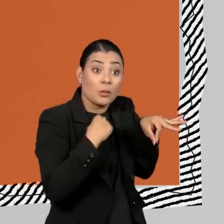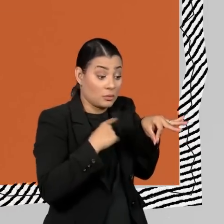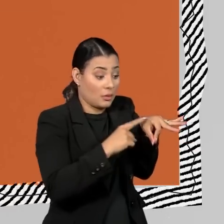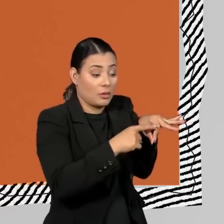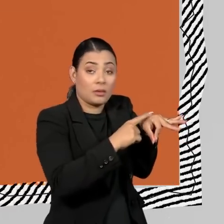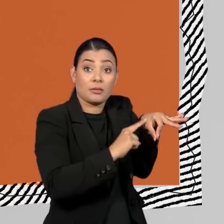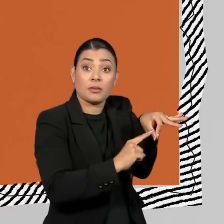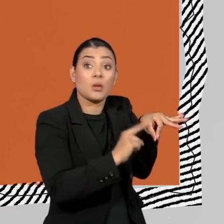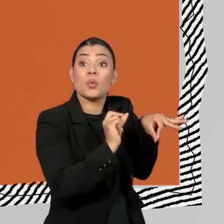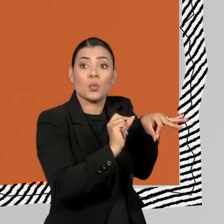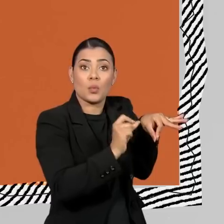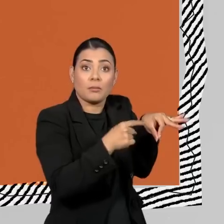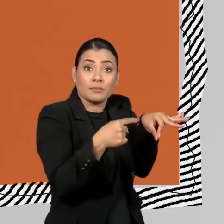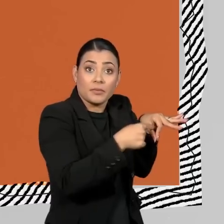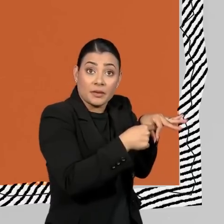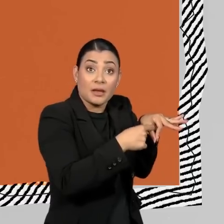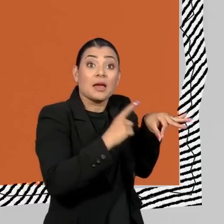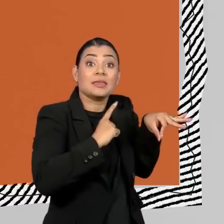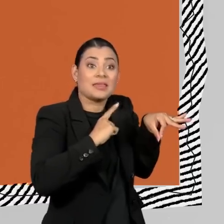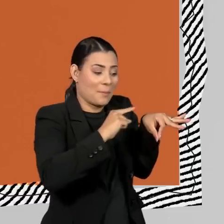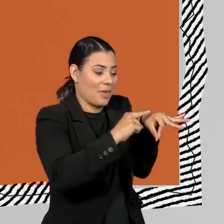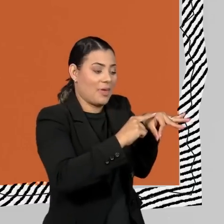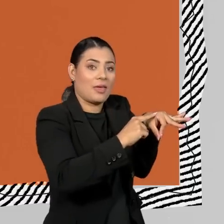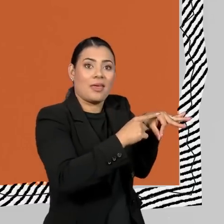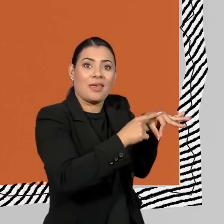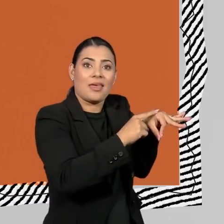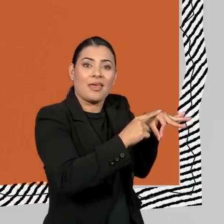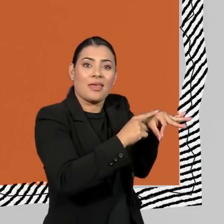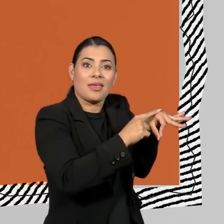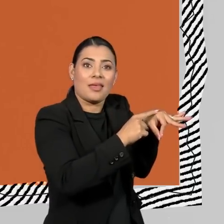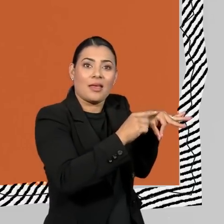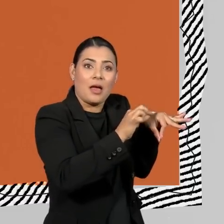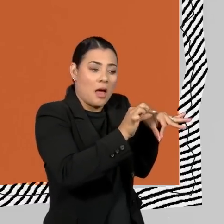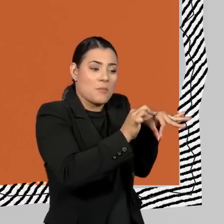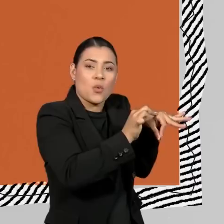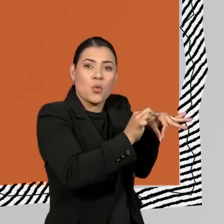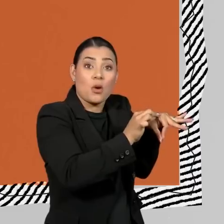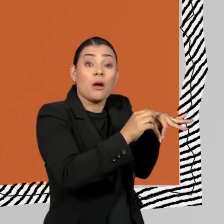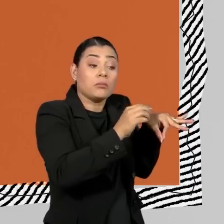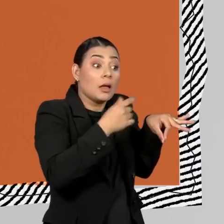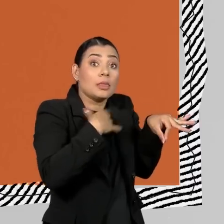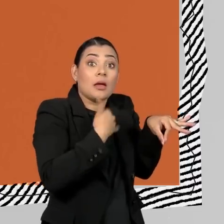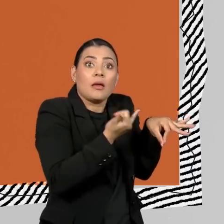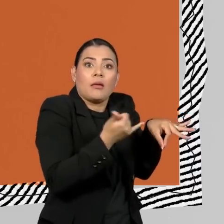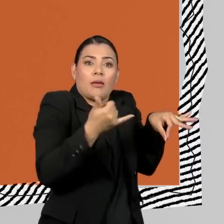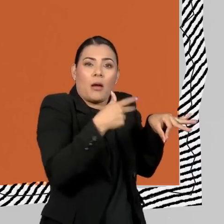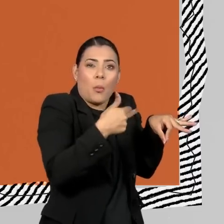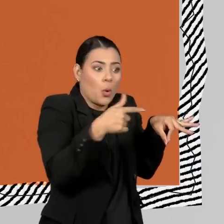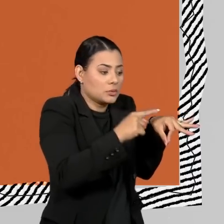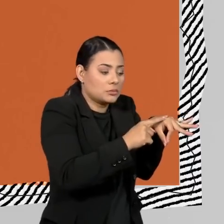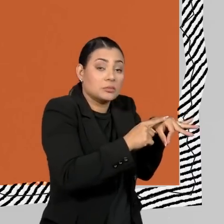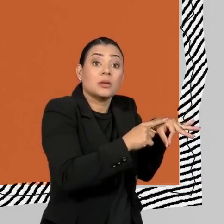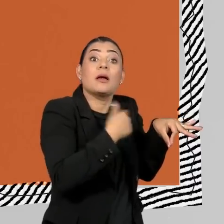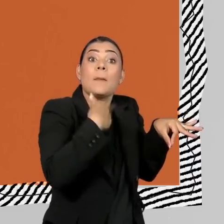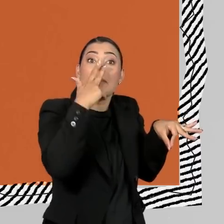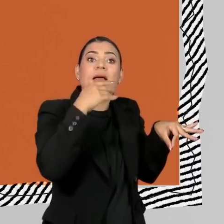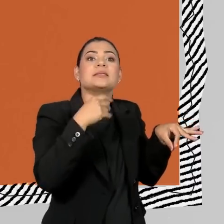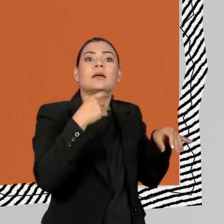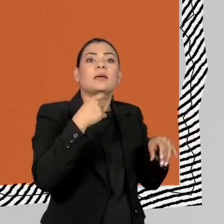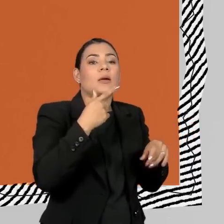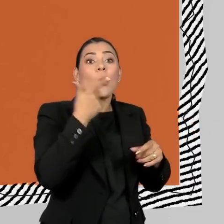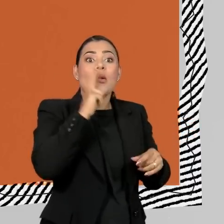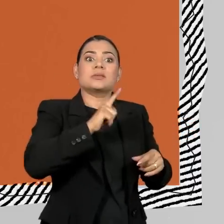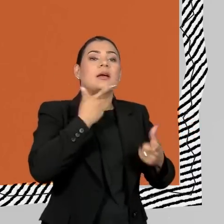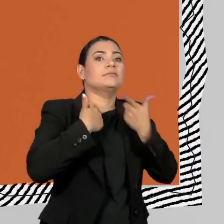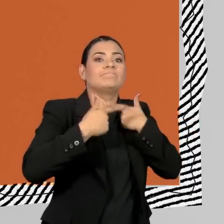indireto, mais um estímulo aqui por fora, meu amigo, a chance de a gente gozar